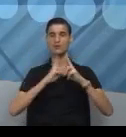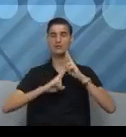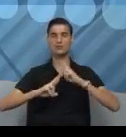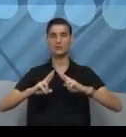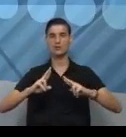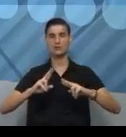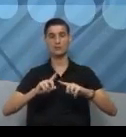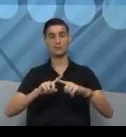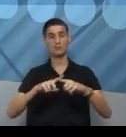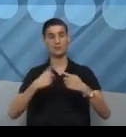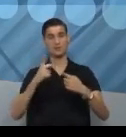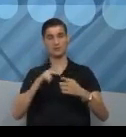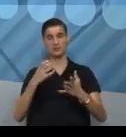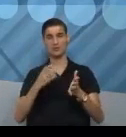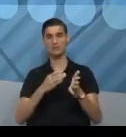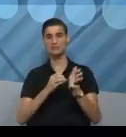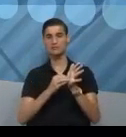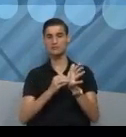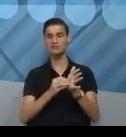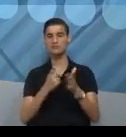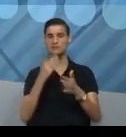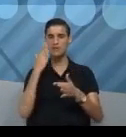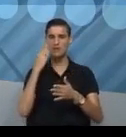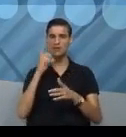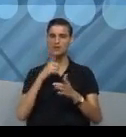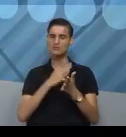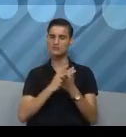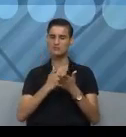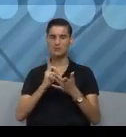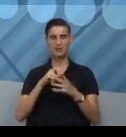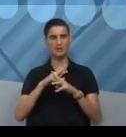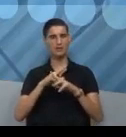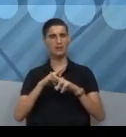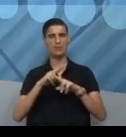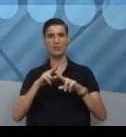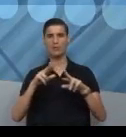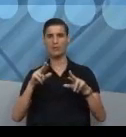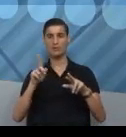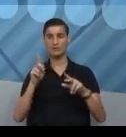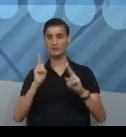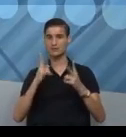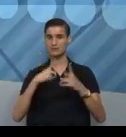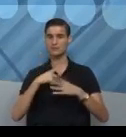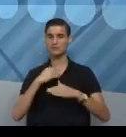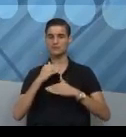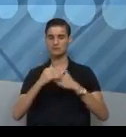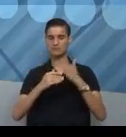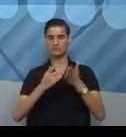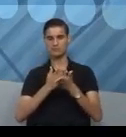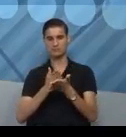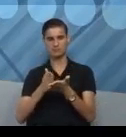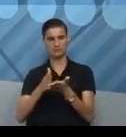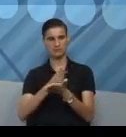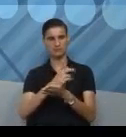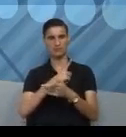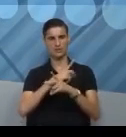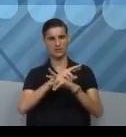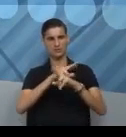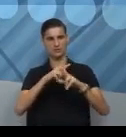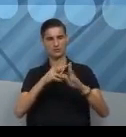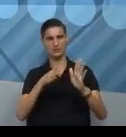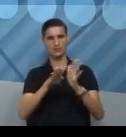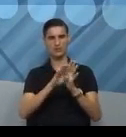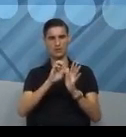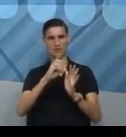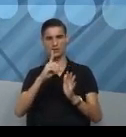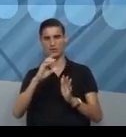final. Mas eu quis trazer para que você possa entender que o procedimento é sempre o mesmo. ele vem, ele faz a separação de variáveis, ele chega